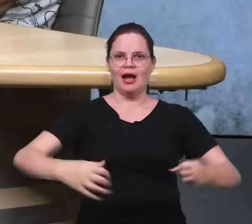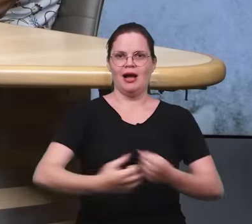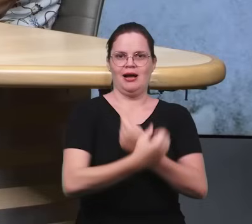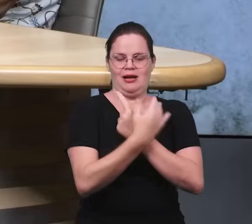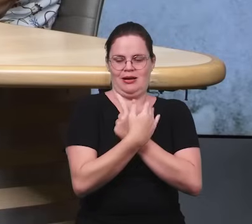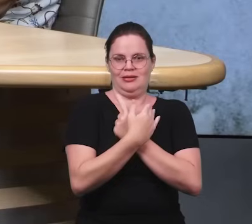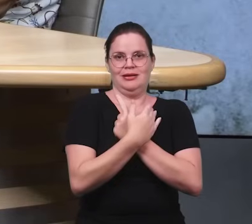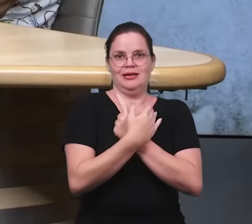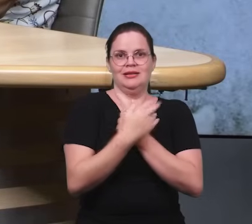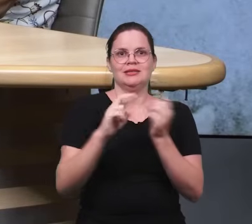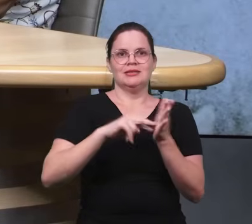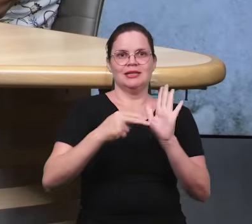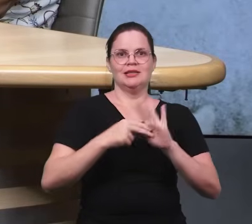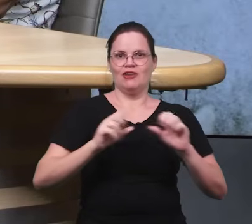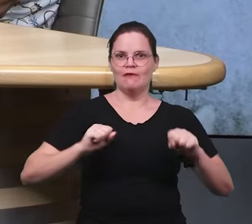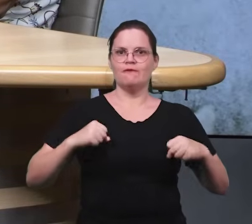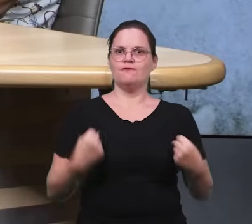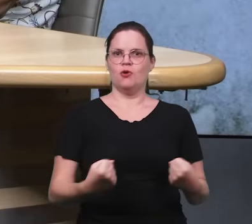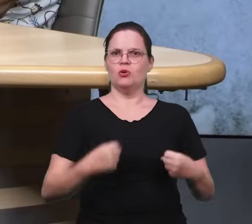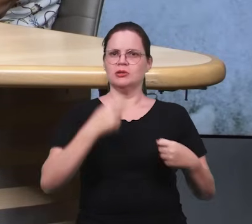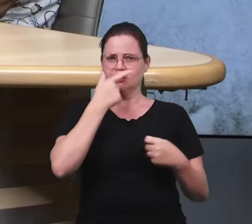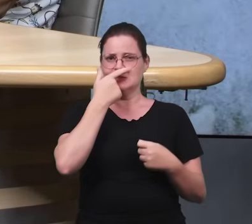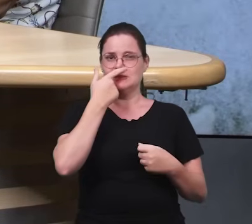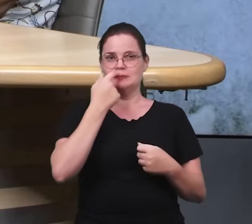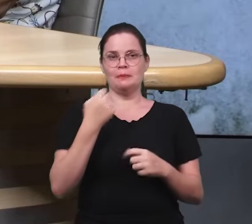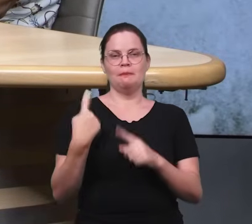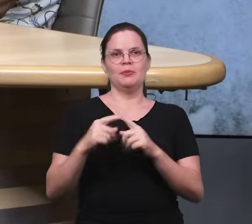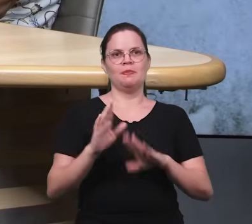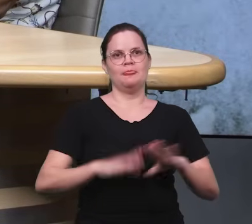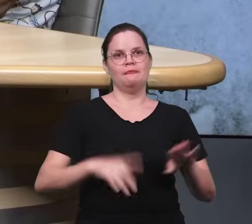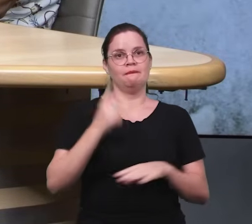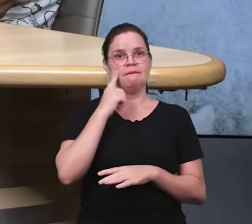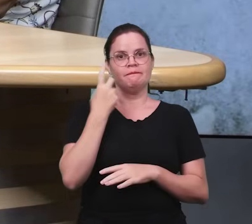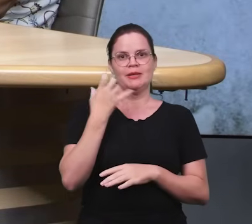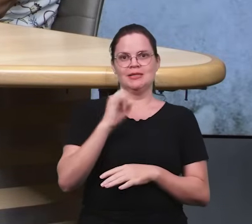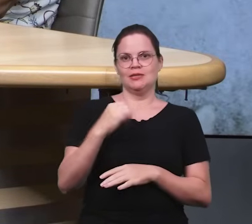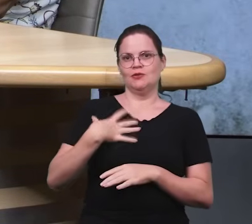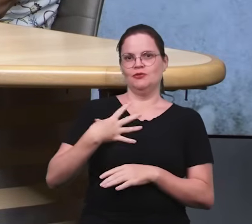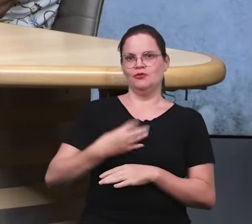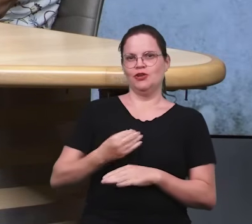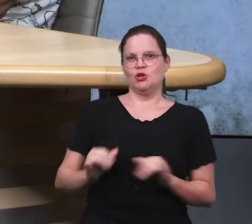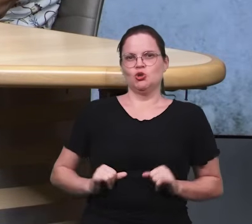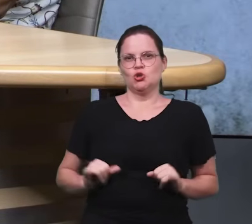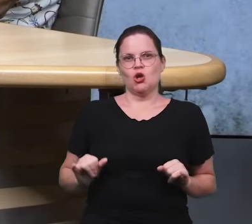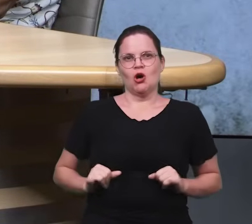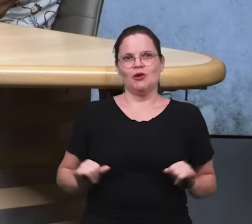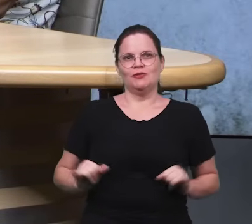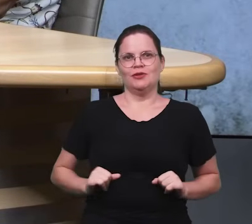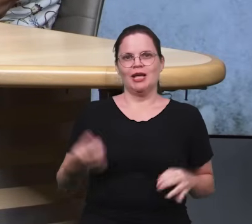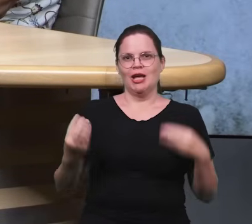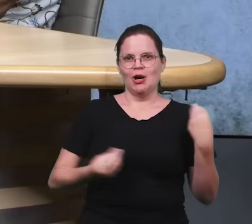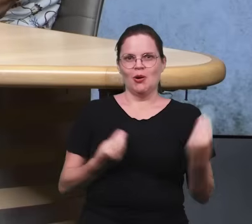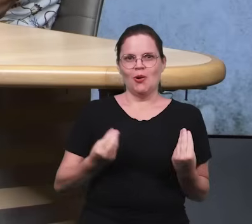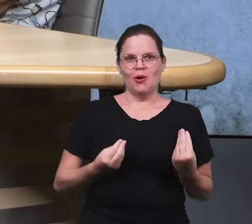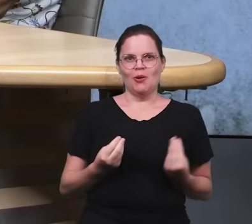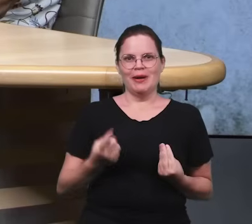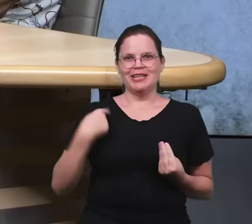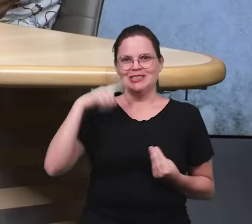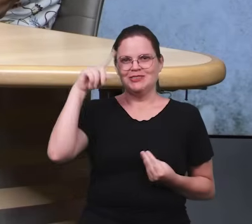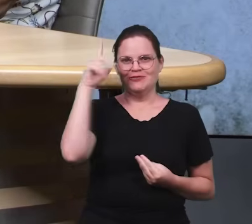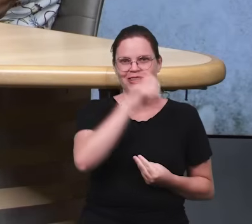Você precisa ter força para acolher, porque às vezes, por exemplo, quando um filho está sofrendo, como é difícil, a gente sofre junto. A mãe sofre A gente